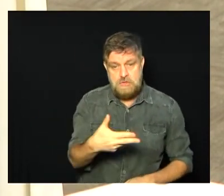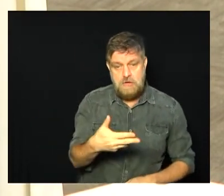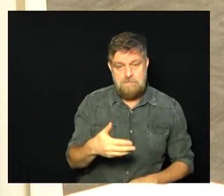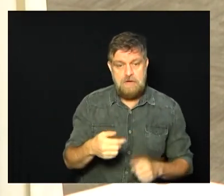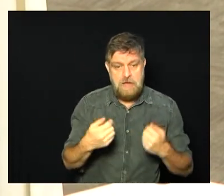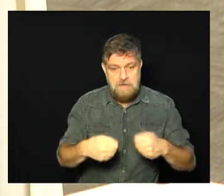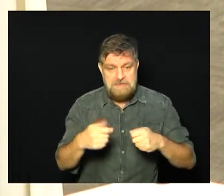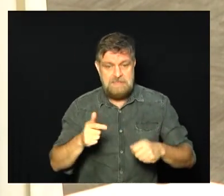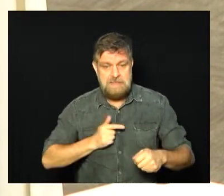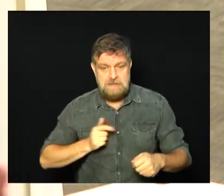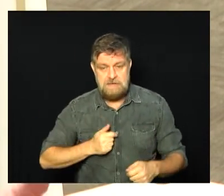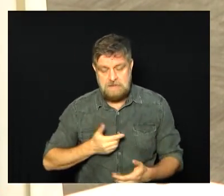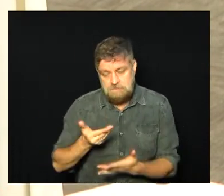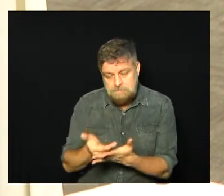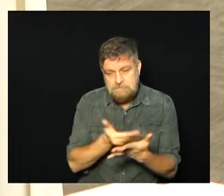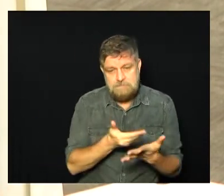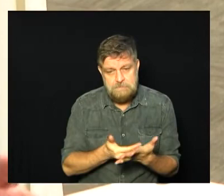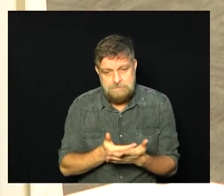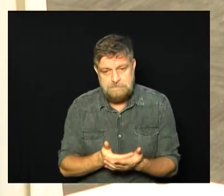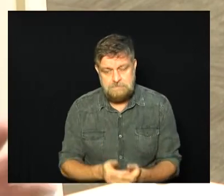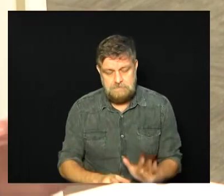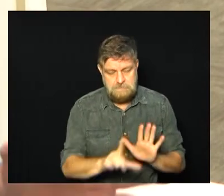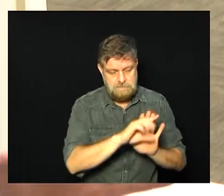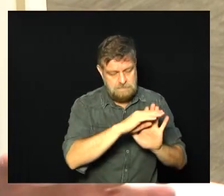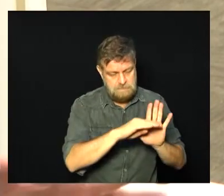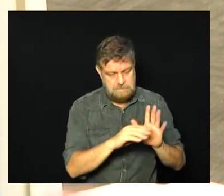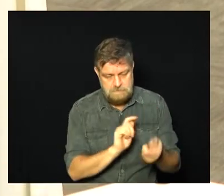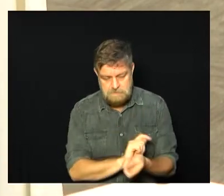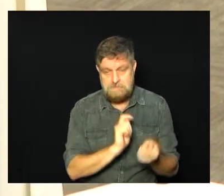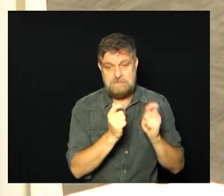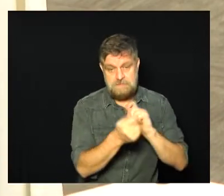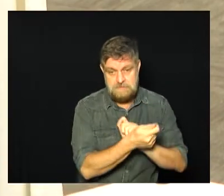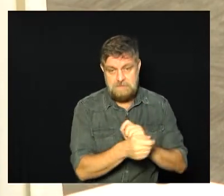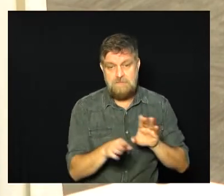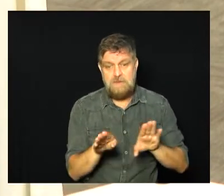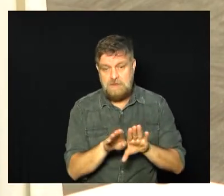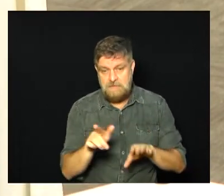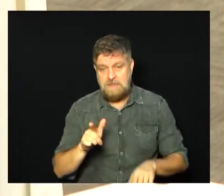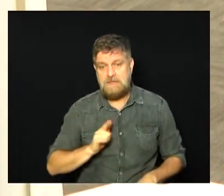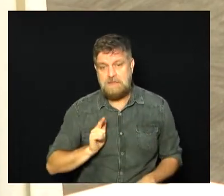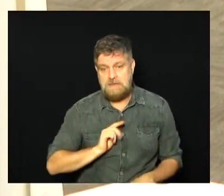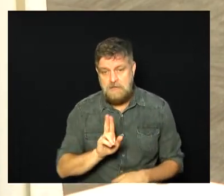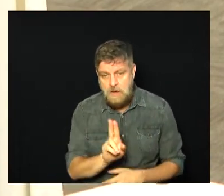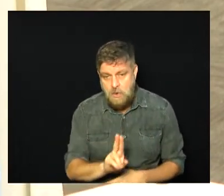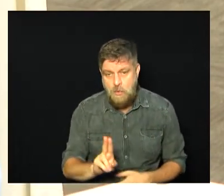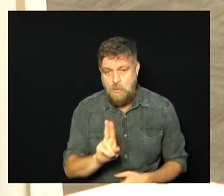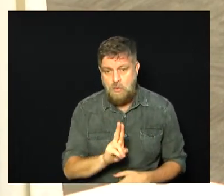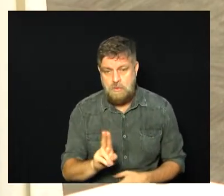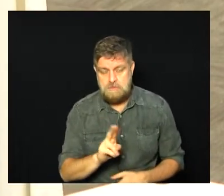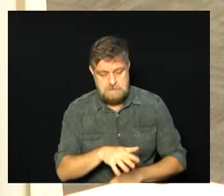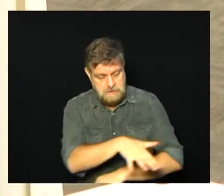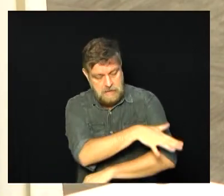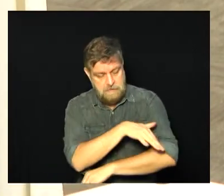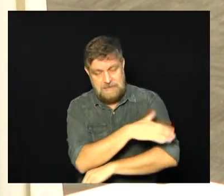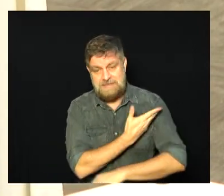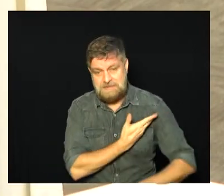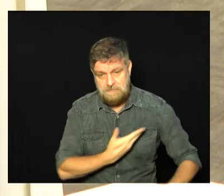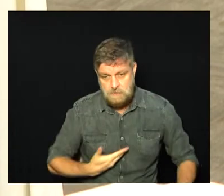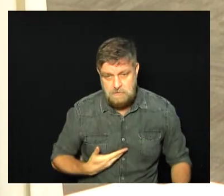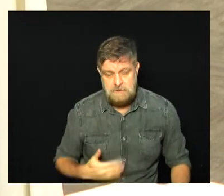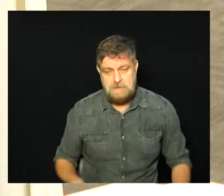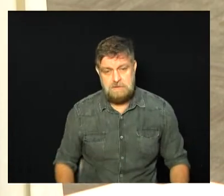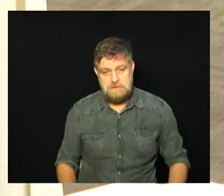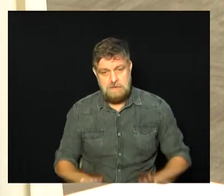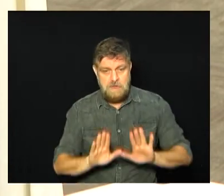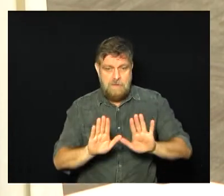precisa ser, obviamente, estudada, adequada à legislação que rege também essa questão de uso das praças públicas.